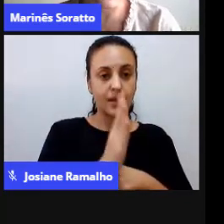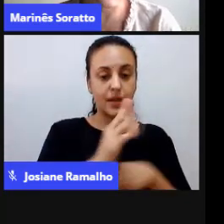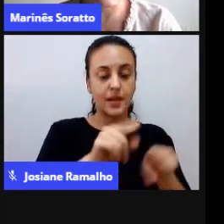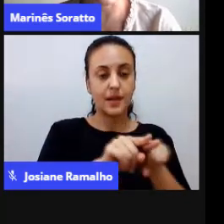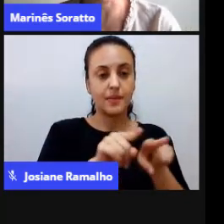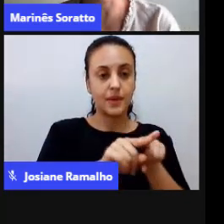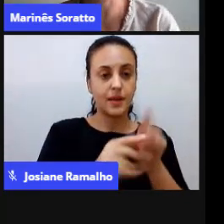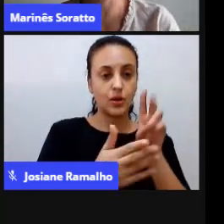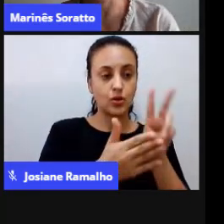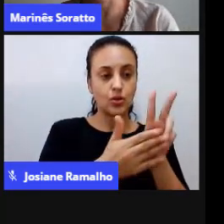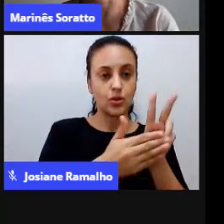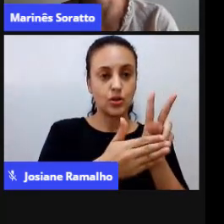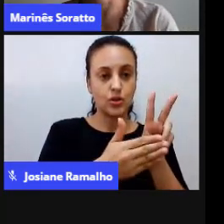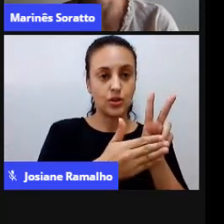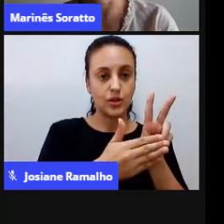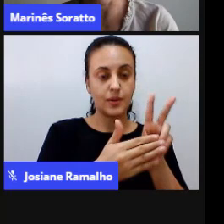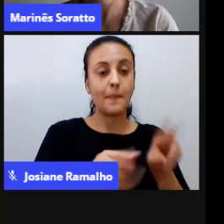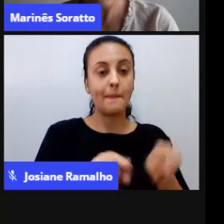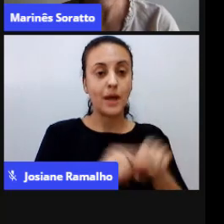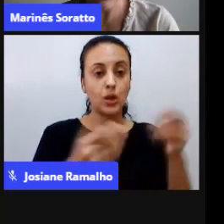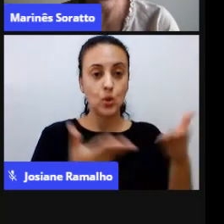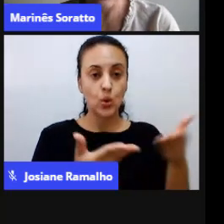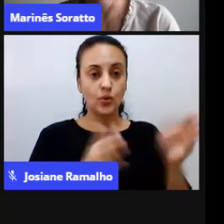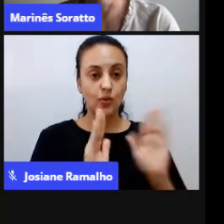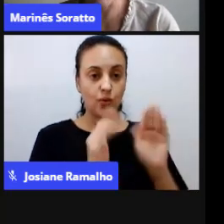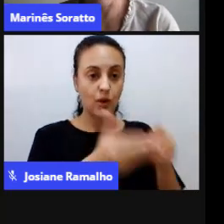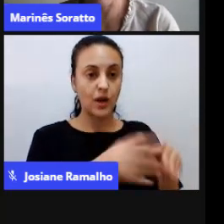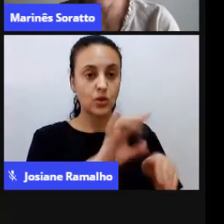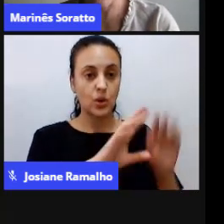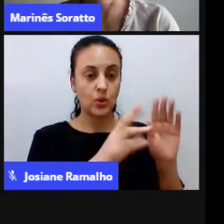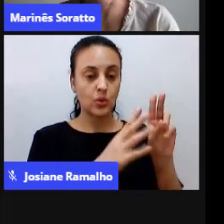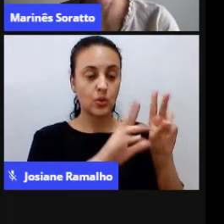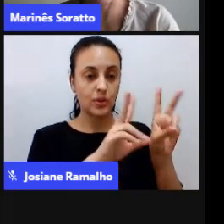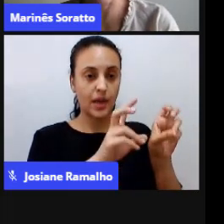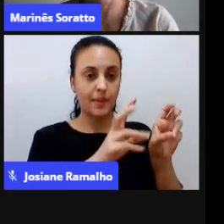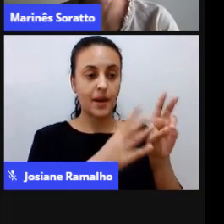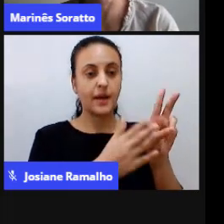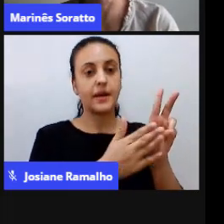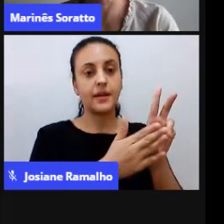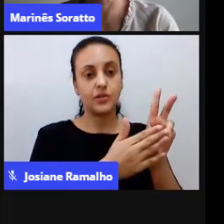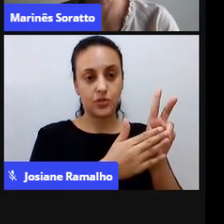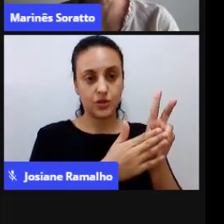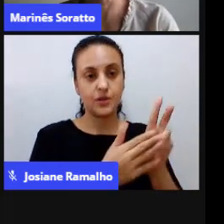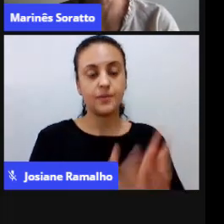ênfase aqui é na temática indígena. Pode passar.